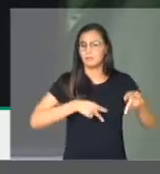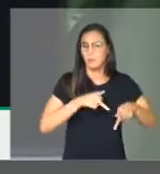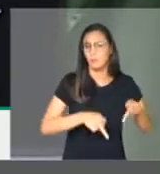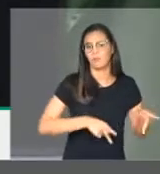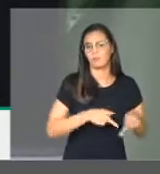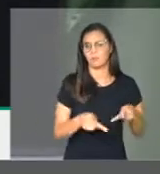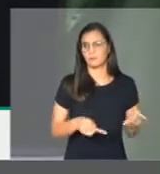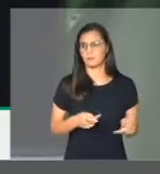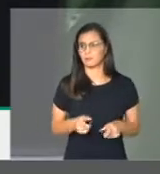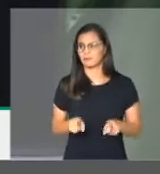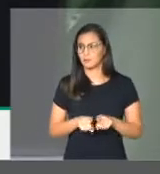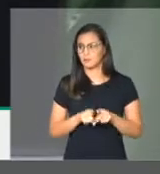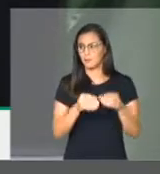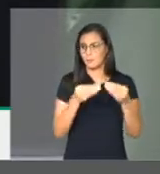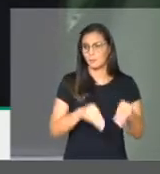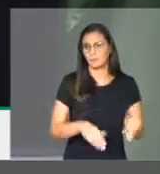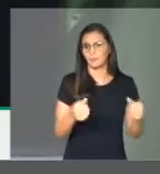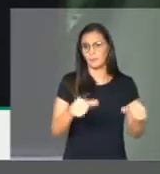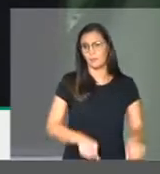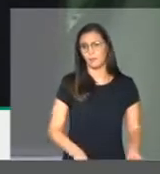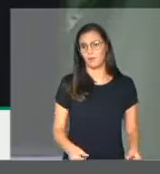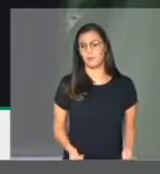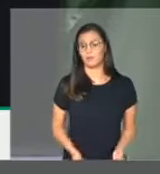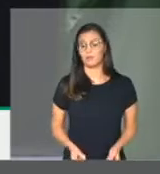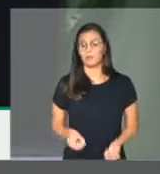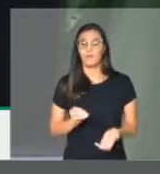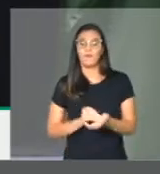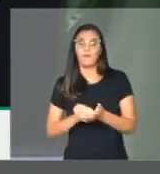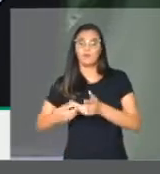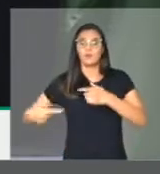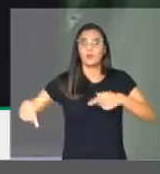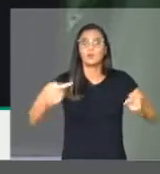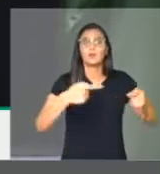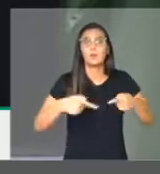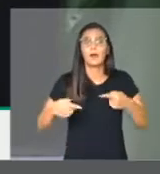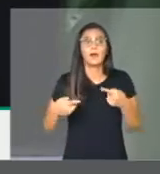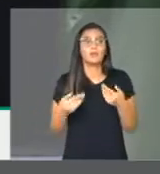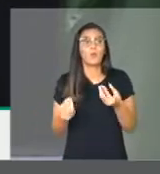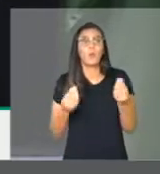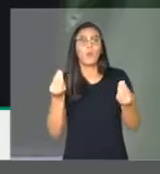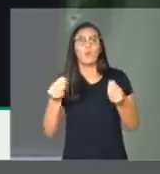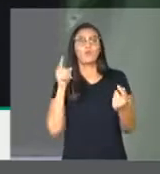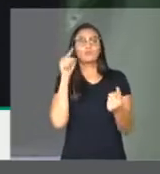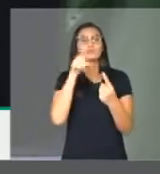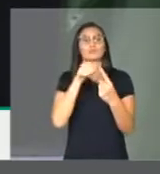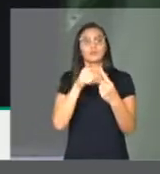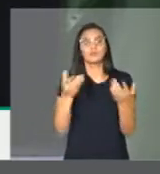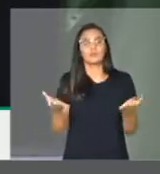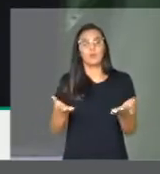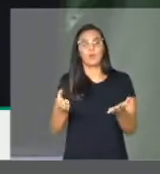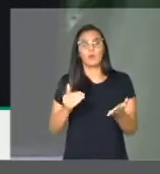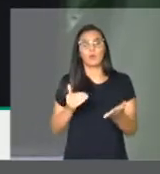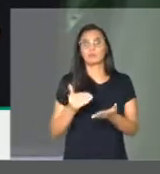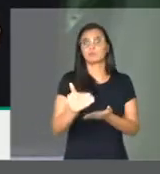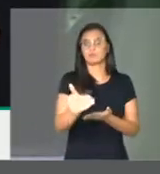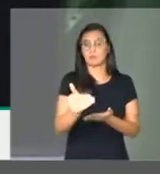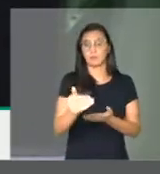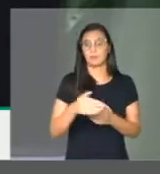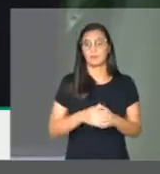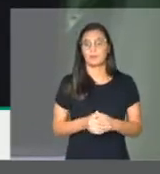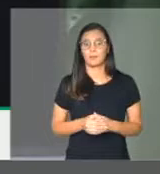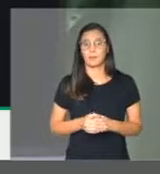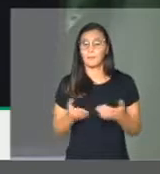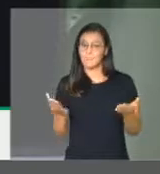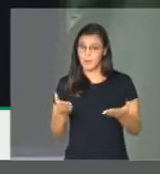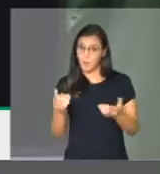elevado. Não tivemos a capacidade de fazer um debate sobre quais rumos deveríamos efetivamente perseguir para